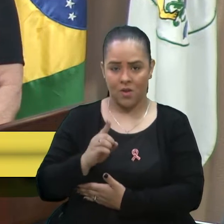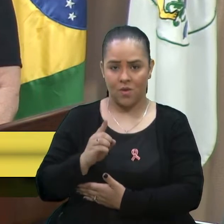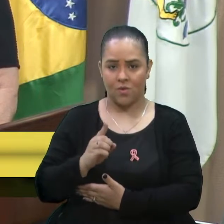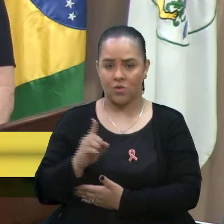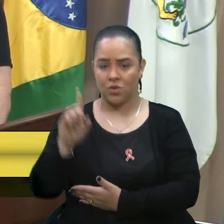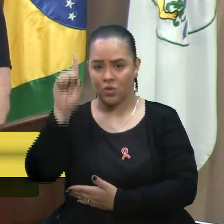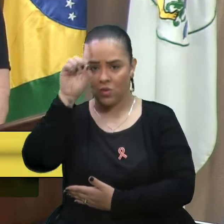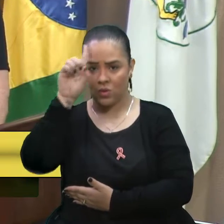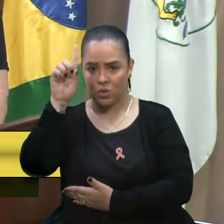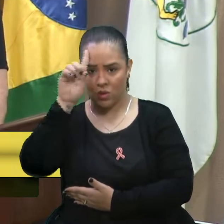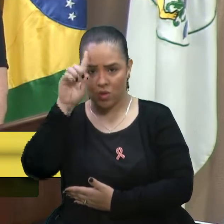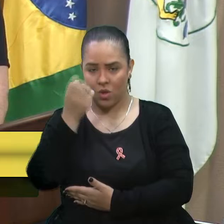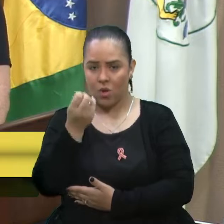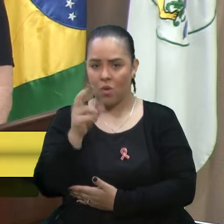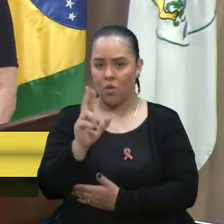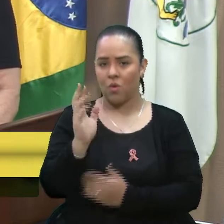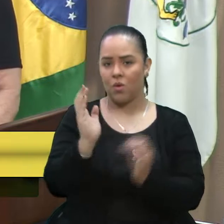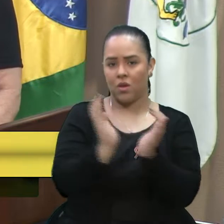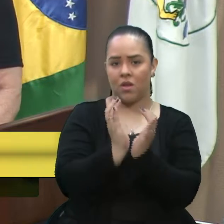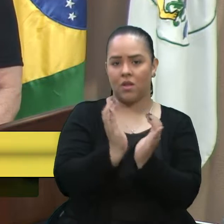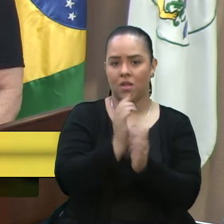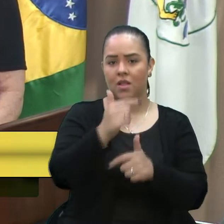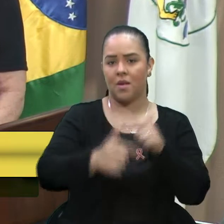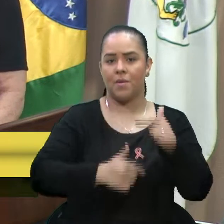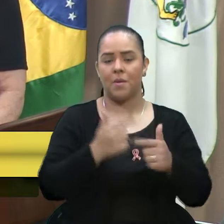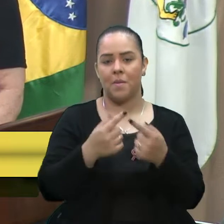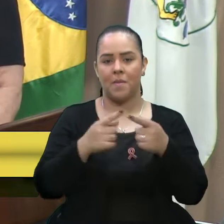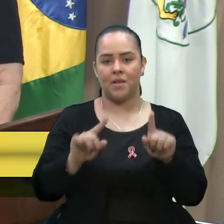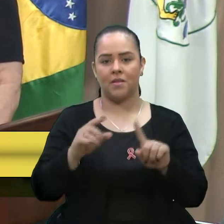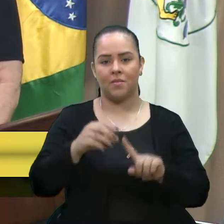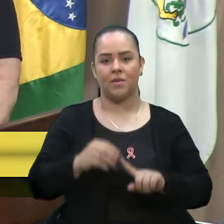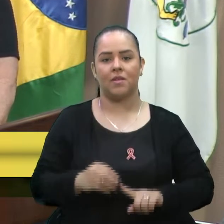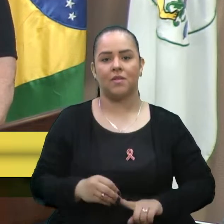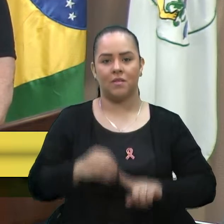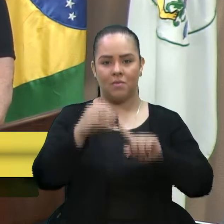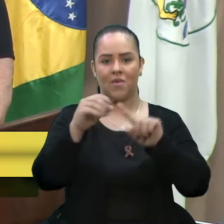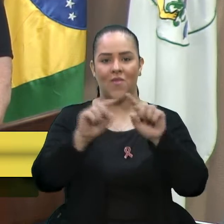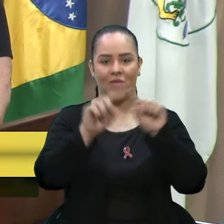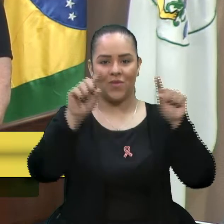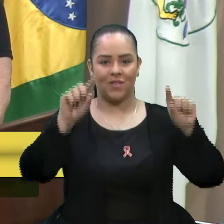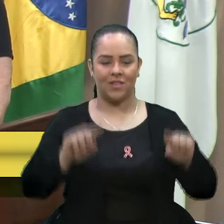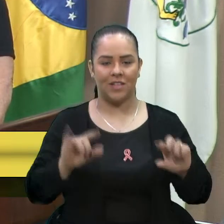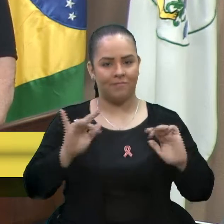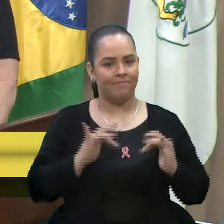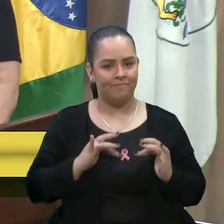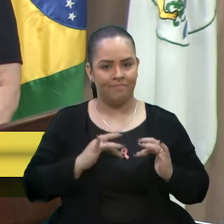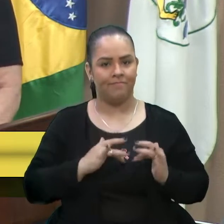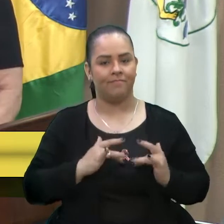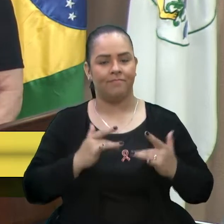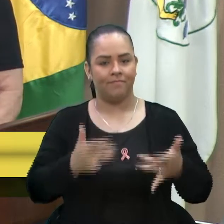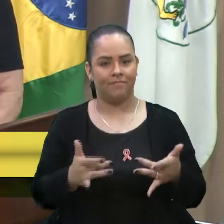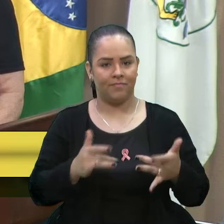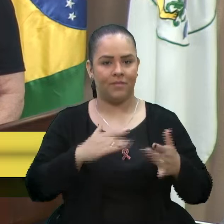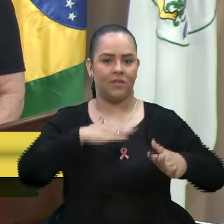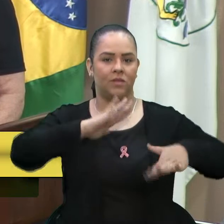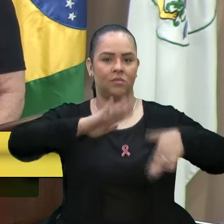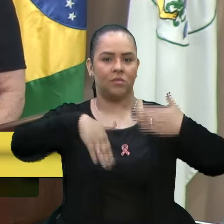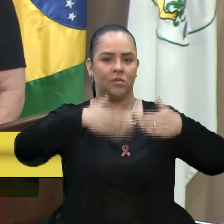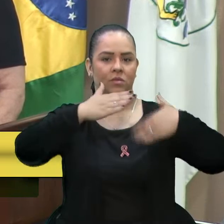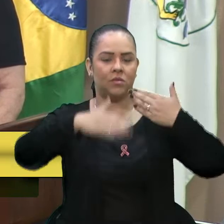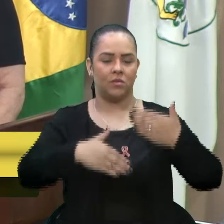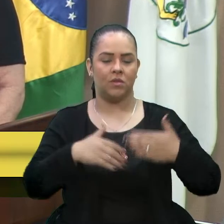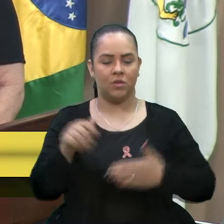a dia, nem meus colegas de trabalho, mas foram, acima de tudo, servidores públicos que se dedicaram à construção da Associação